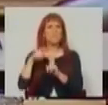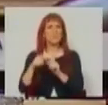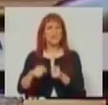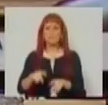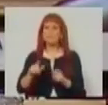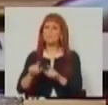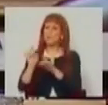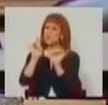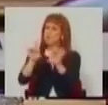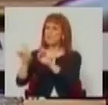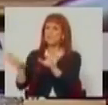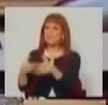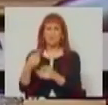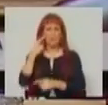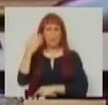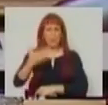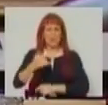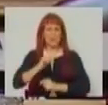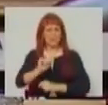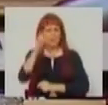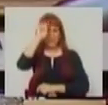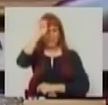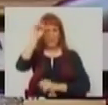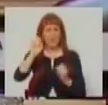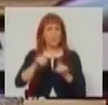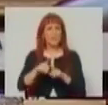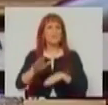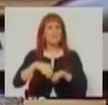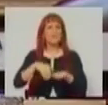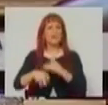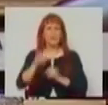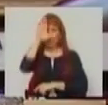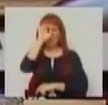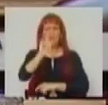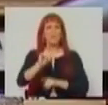despedimento coletivo, que não viram os seus direitos respeitados, e o que é que está a ser feito pelo